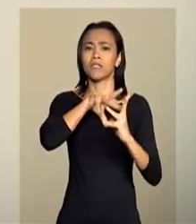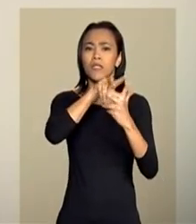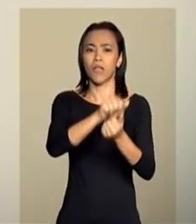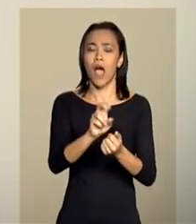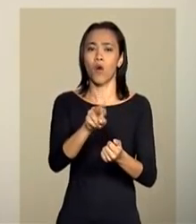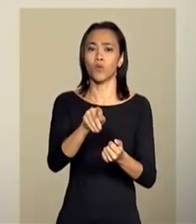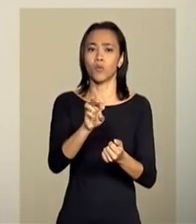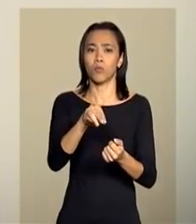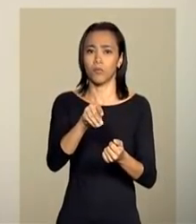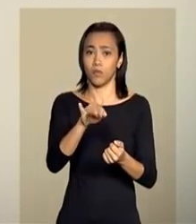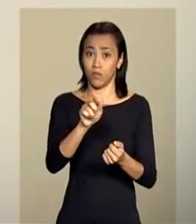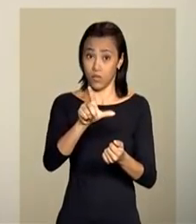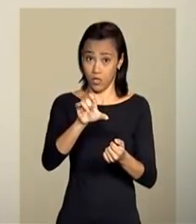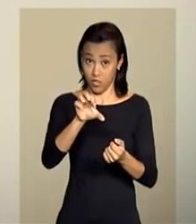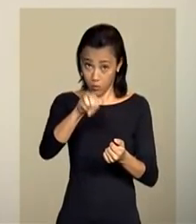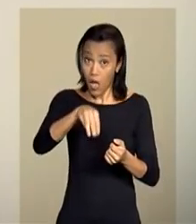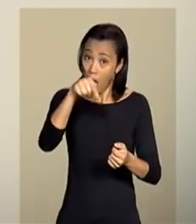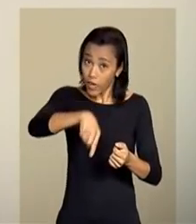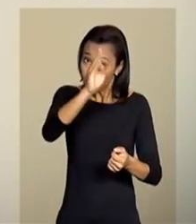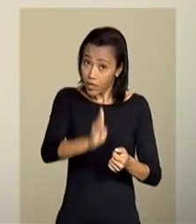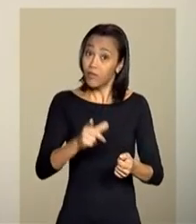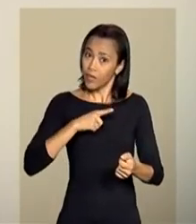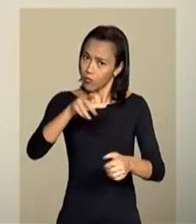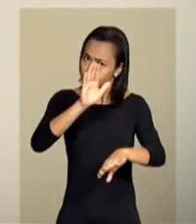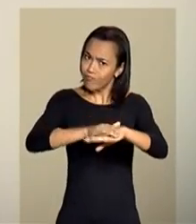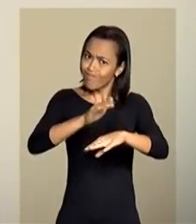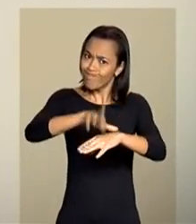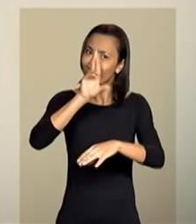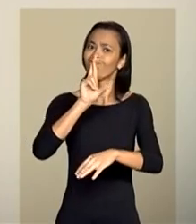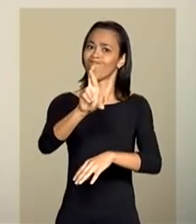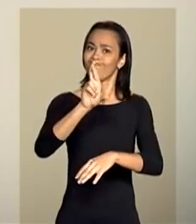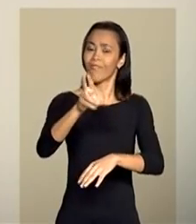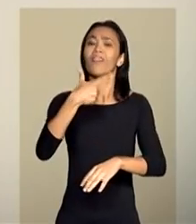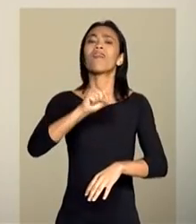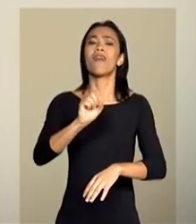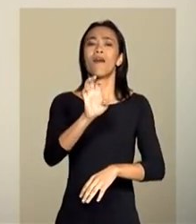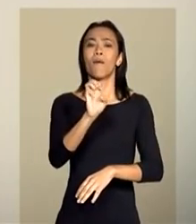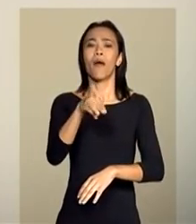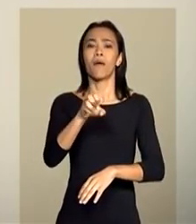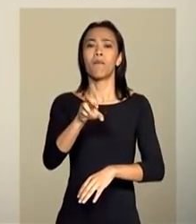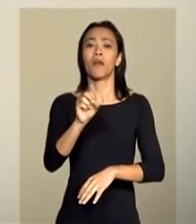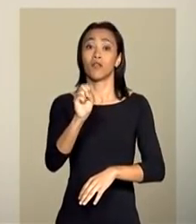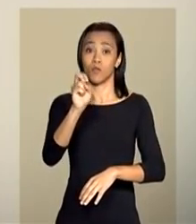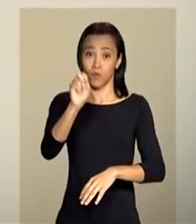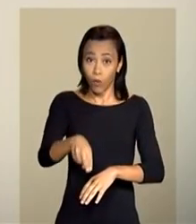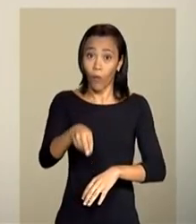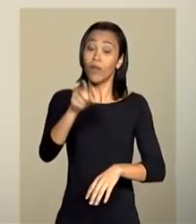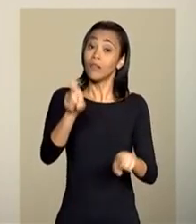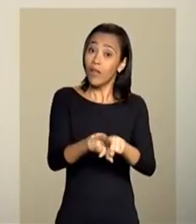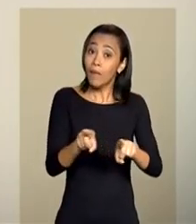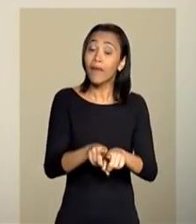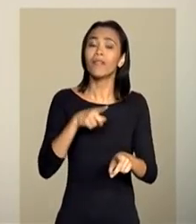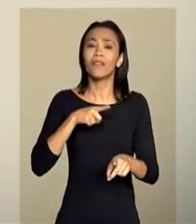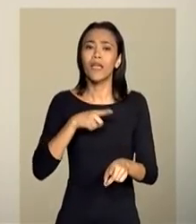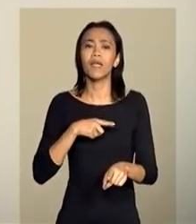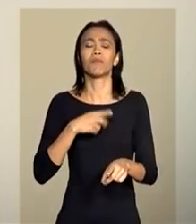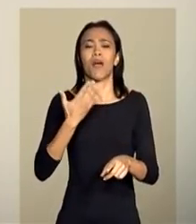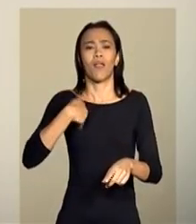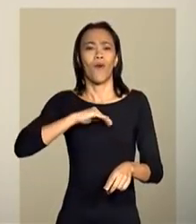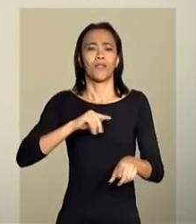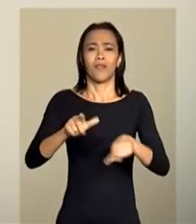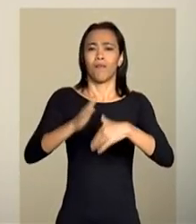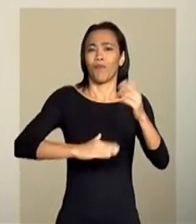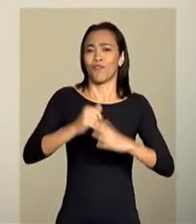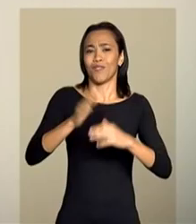automobilismo aqui no Brasil nós temos uma grande liderança que é o Emerson fitpal também a nossa querida